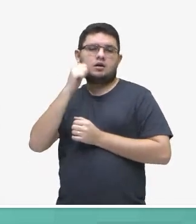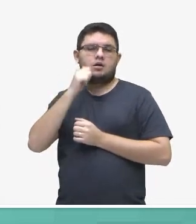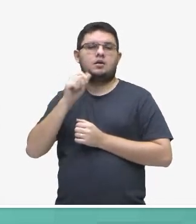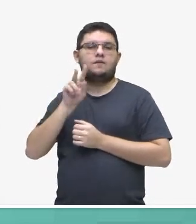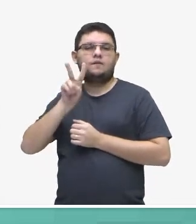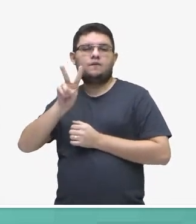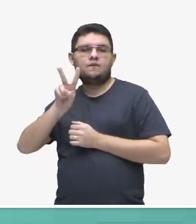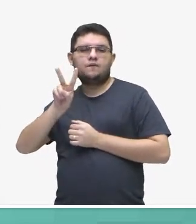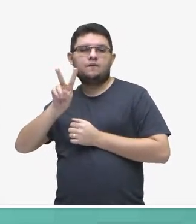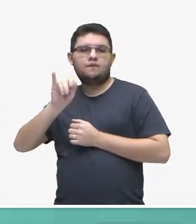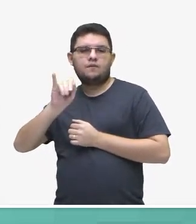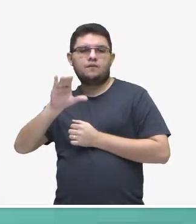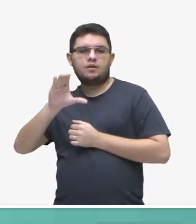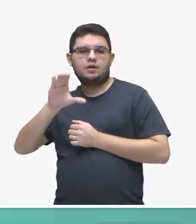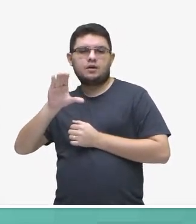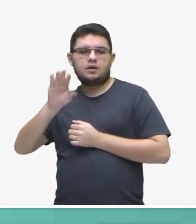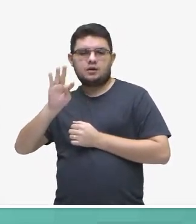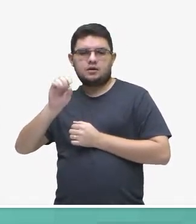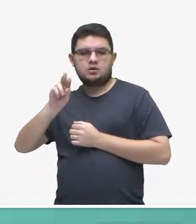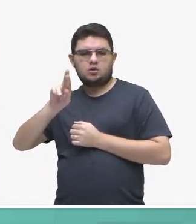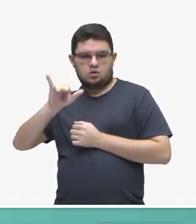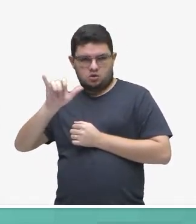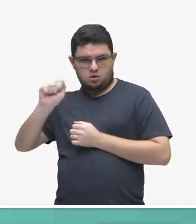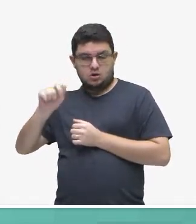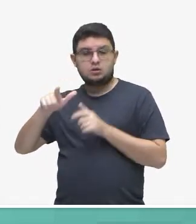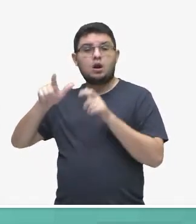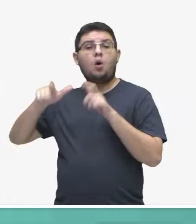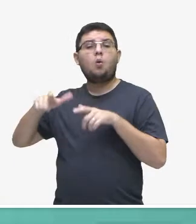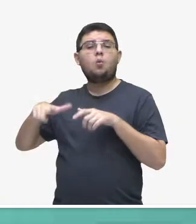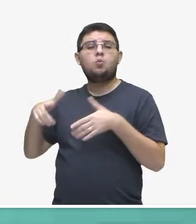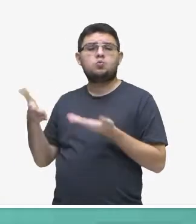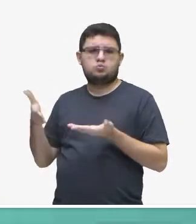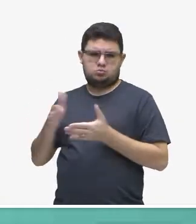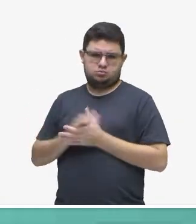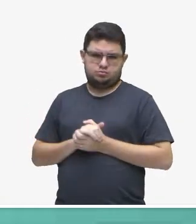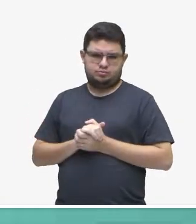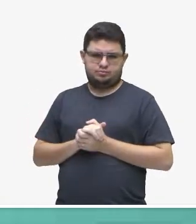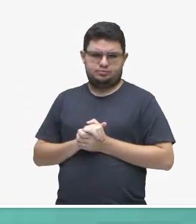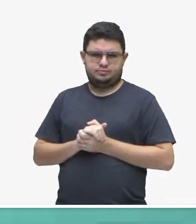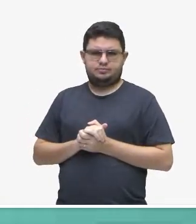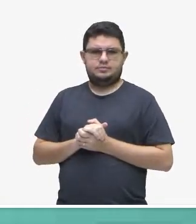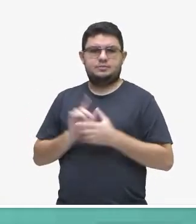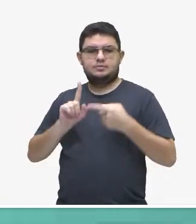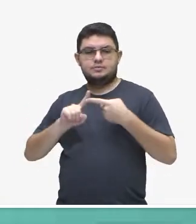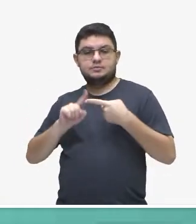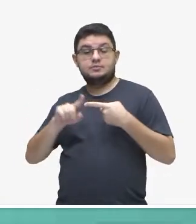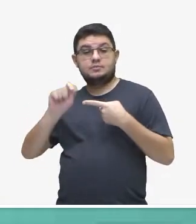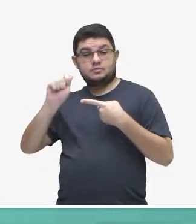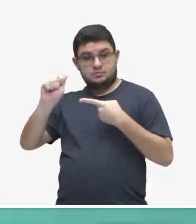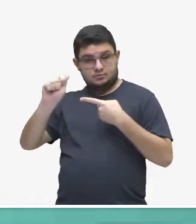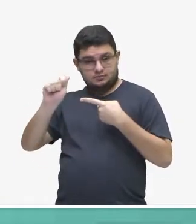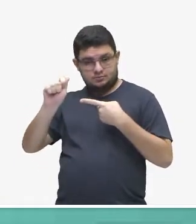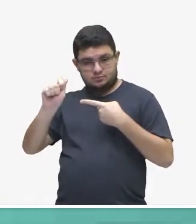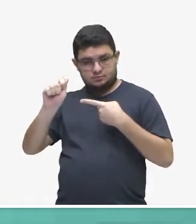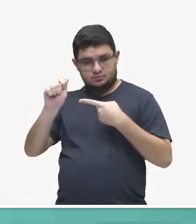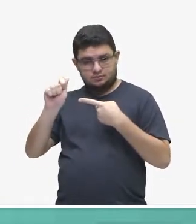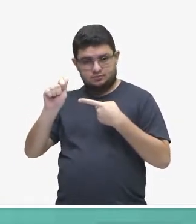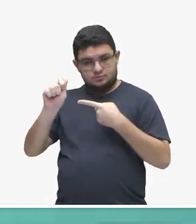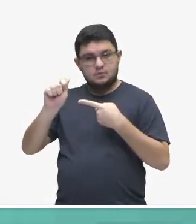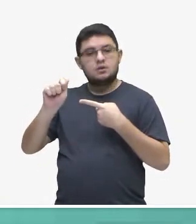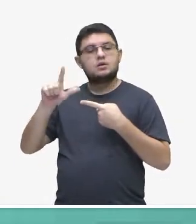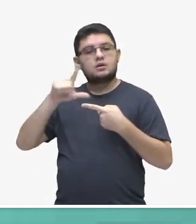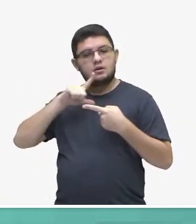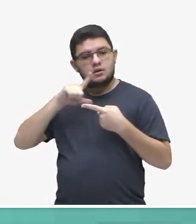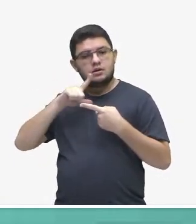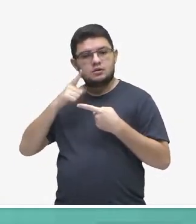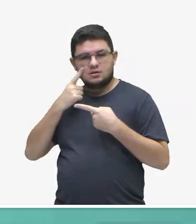Victoria? Ok? Letter A. Letra A. She is at the park.